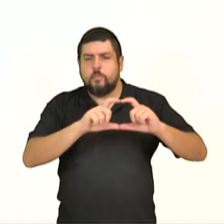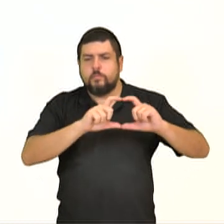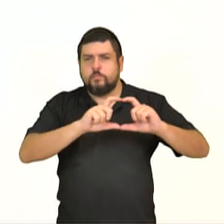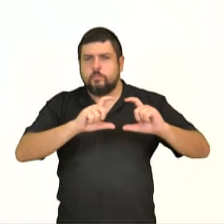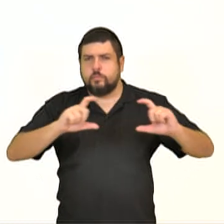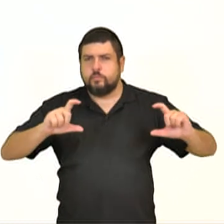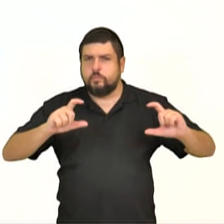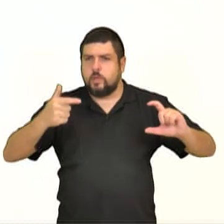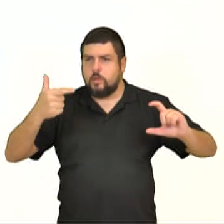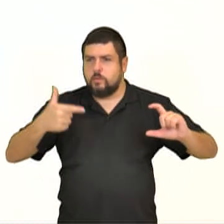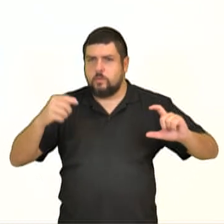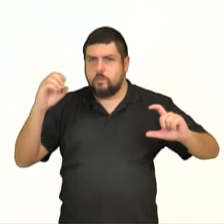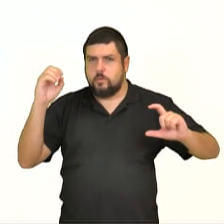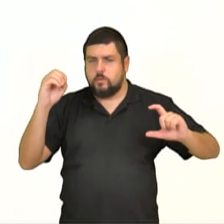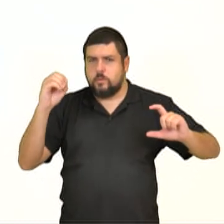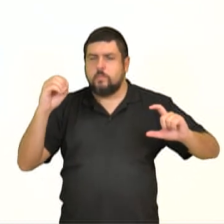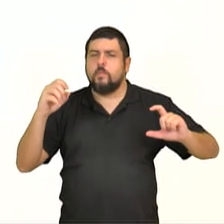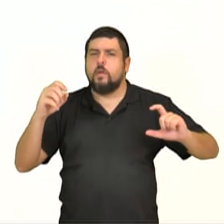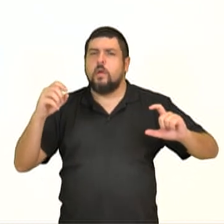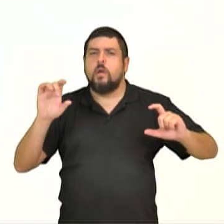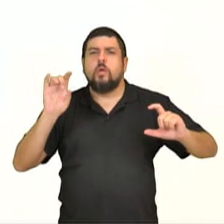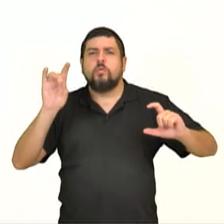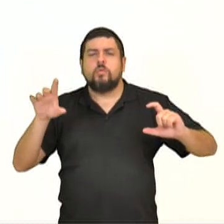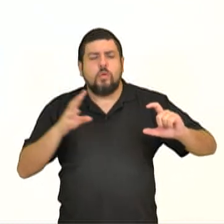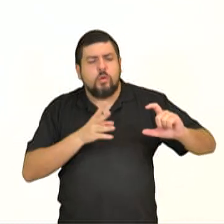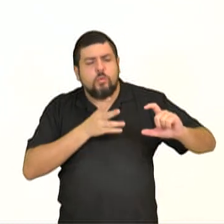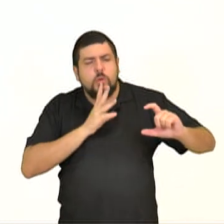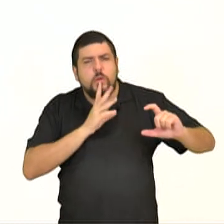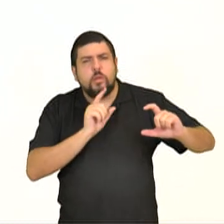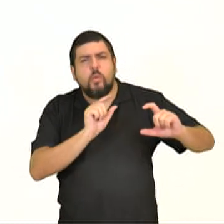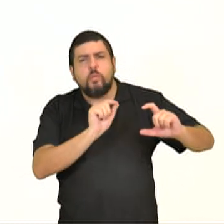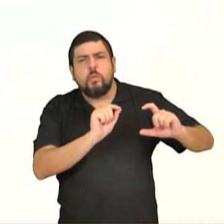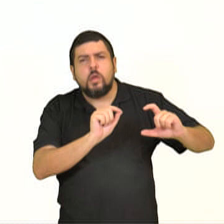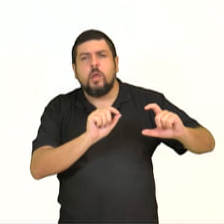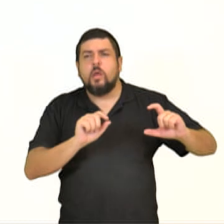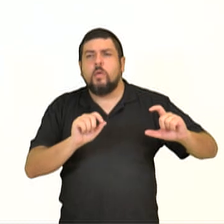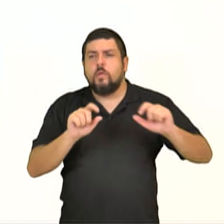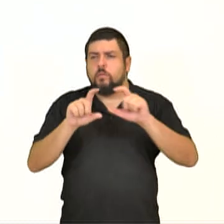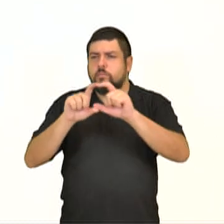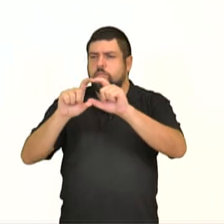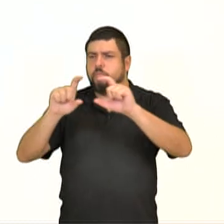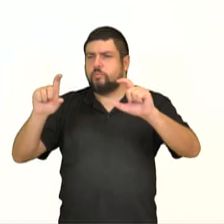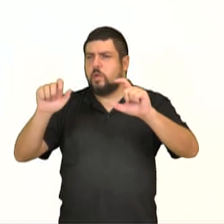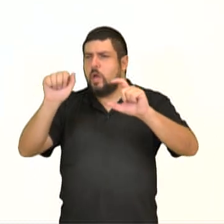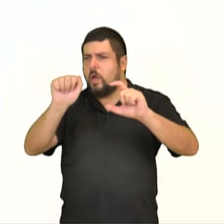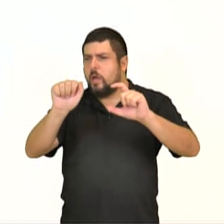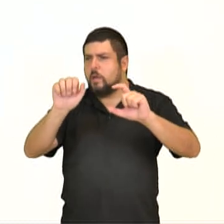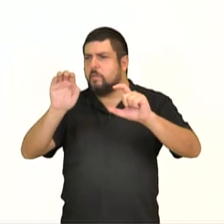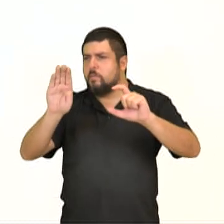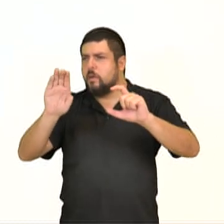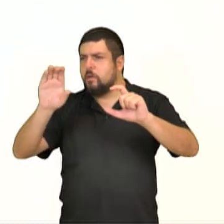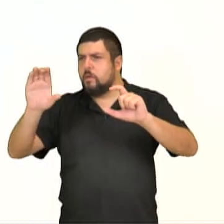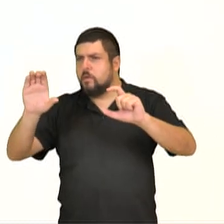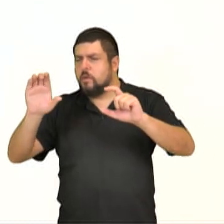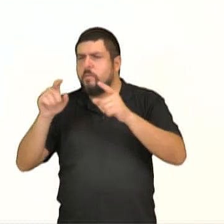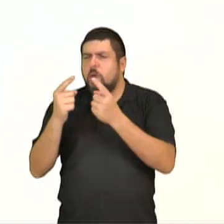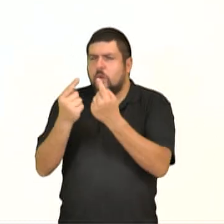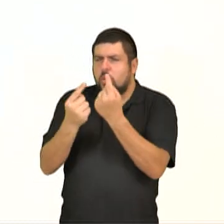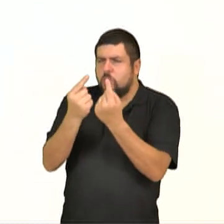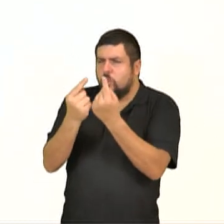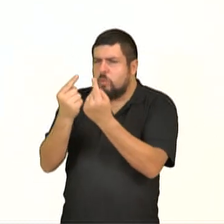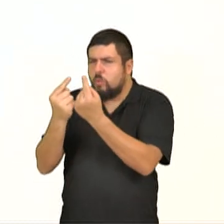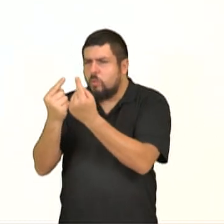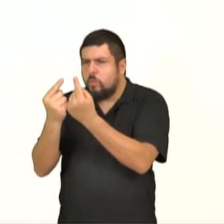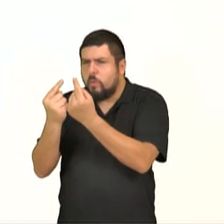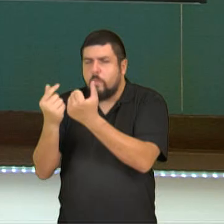grau, basta conhecer os coeficientes da nossa equação, o a, o b e o c. Bem importante, vai precisar deles para colocar na